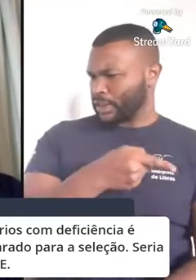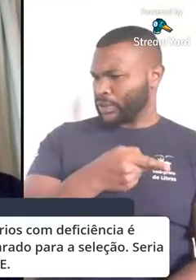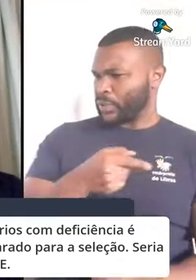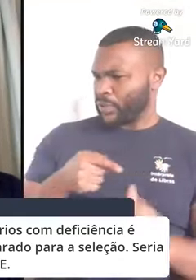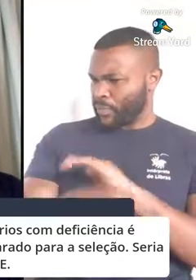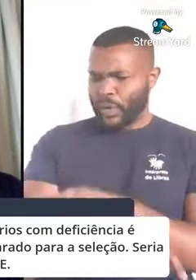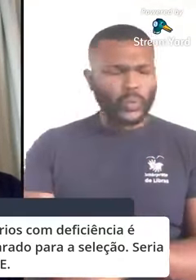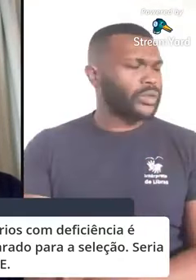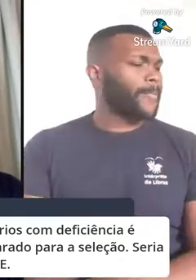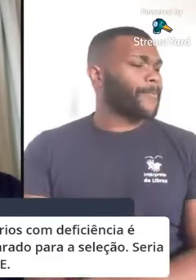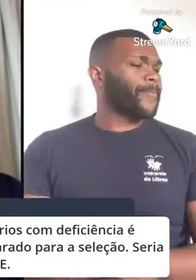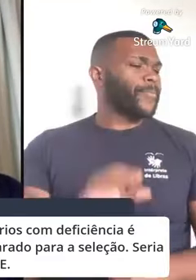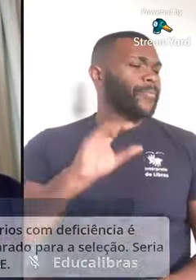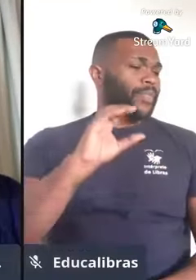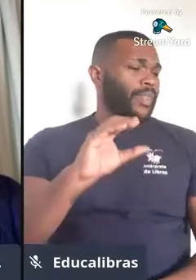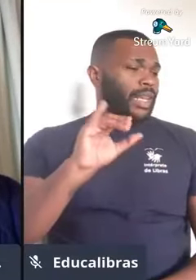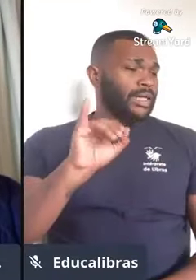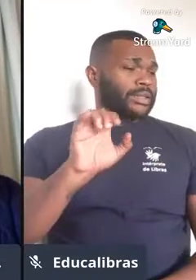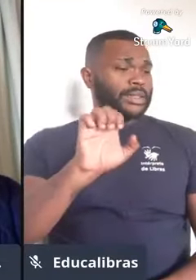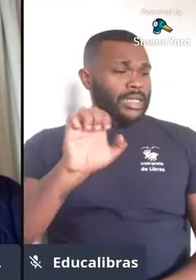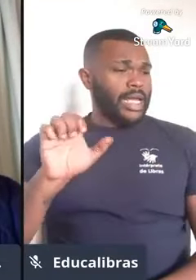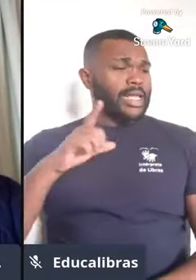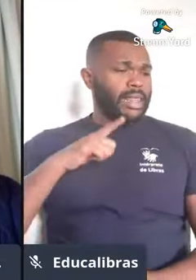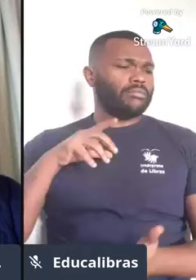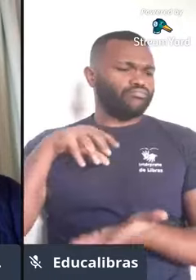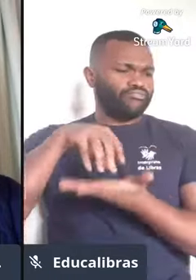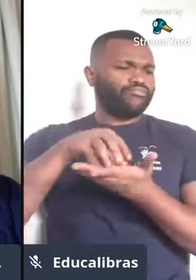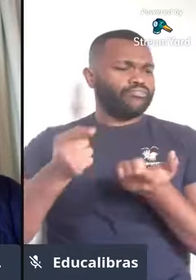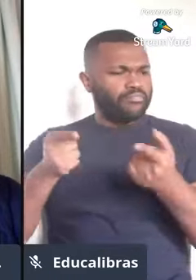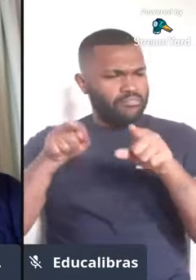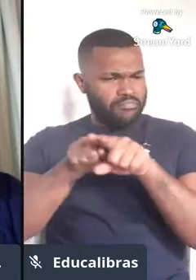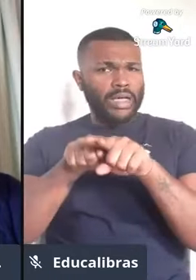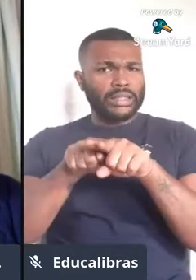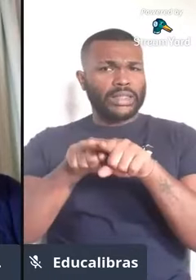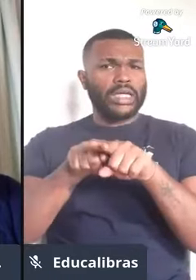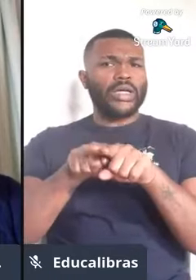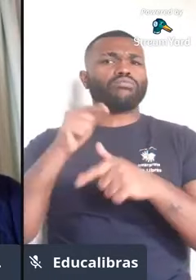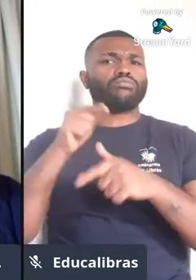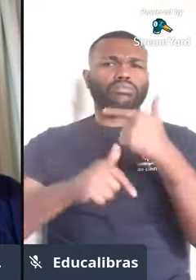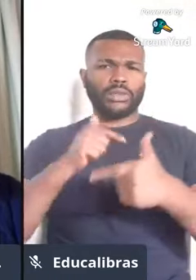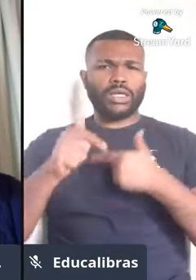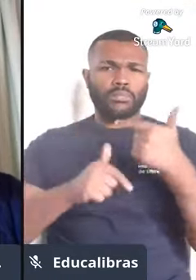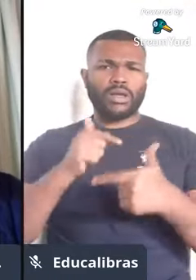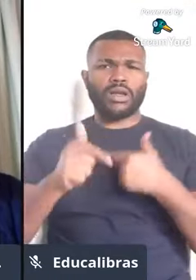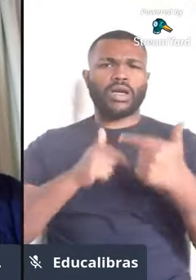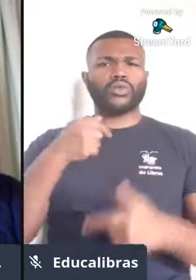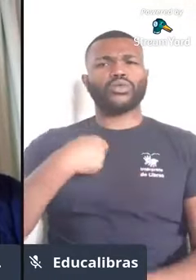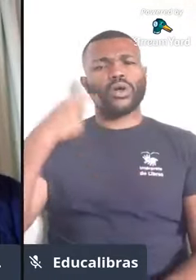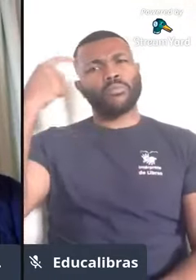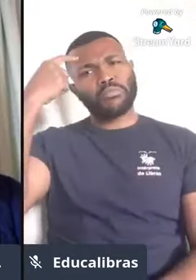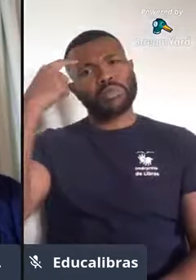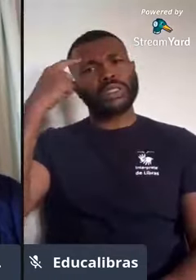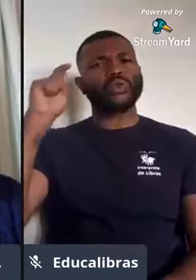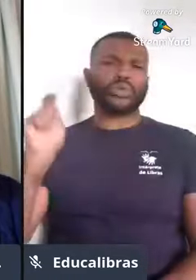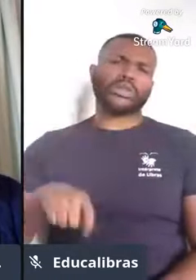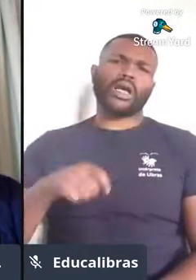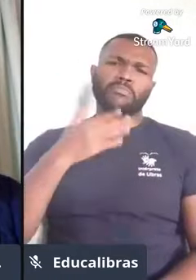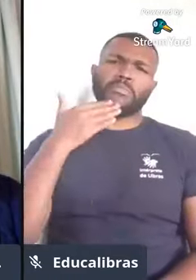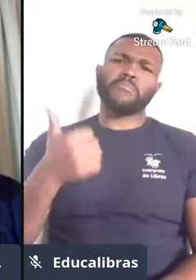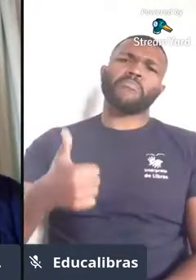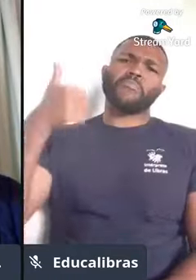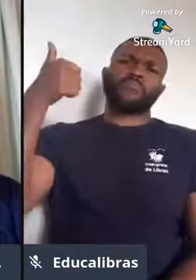o CIE é uma das várias entidades parceiras, né? O CIE tem trabalhado, acho que pode e deve melhorar